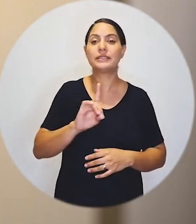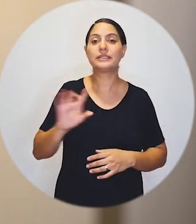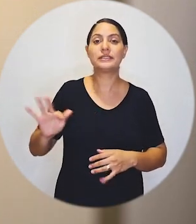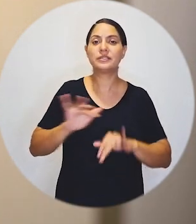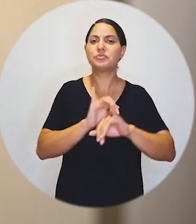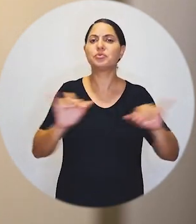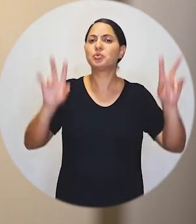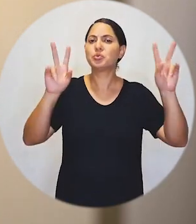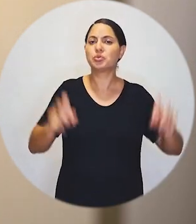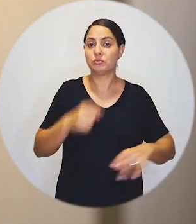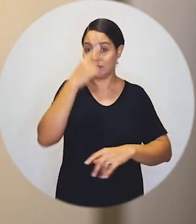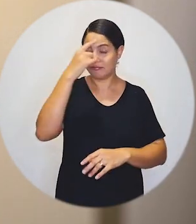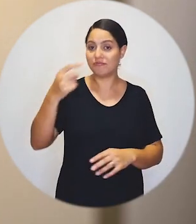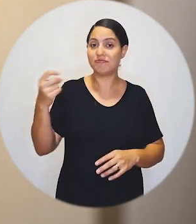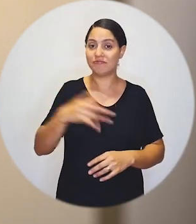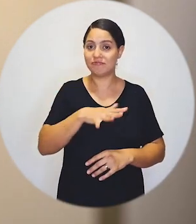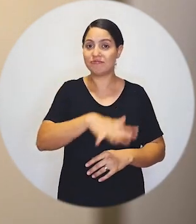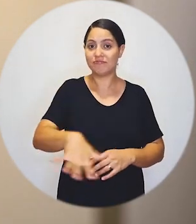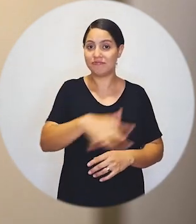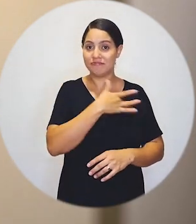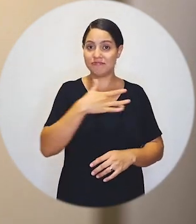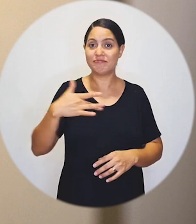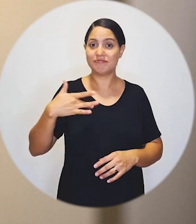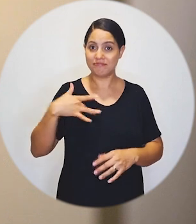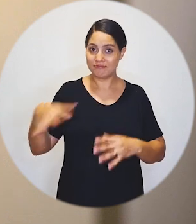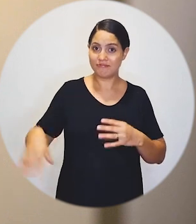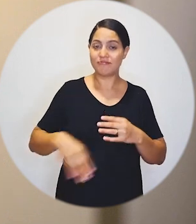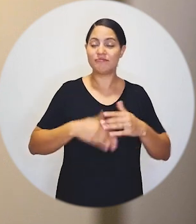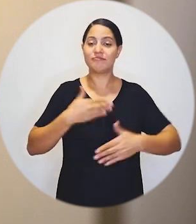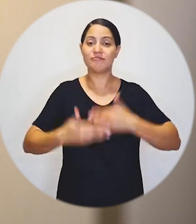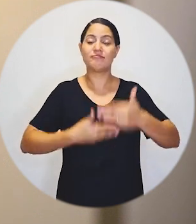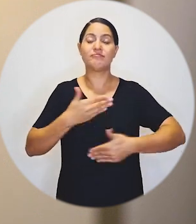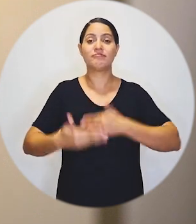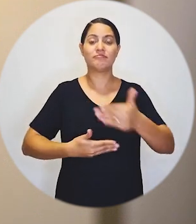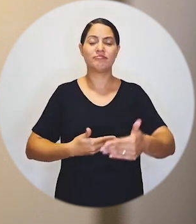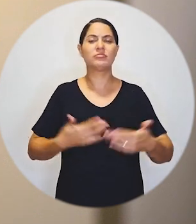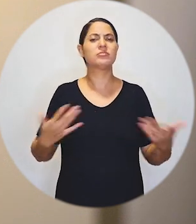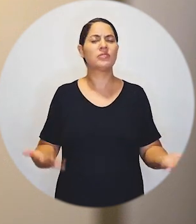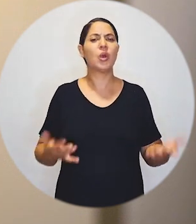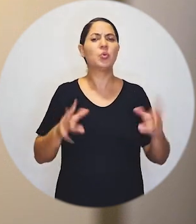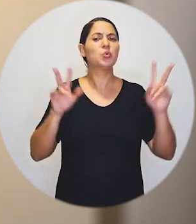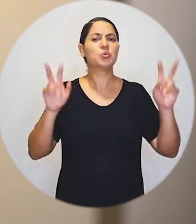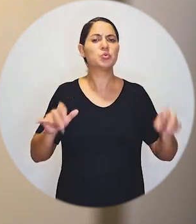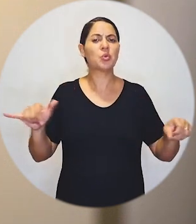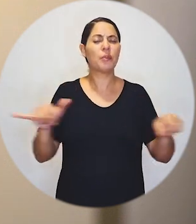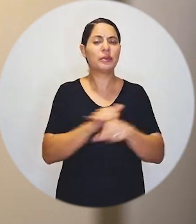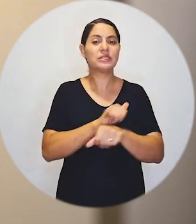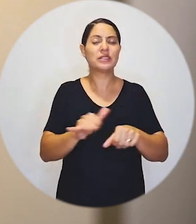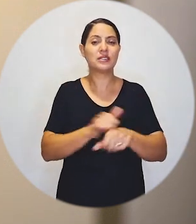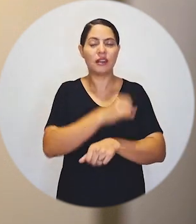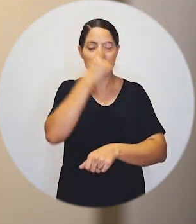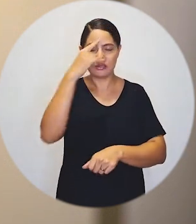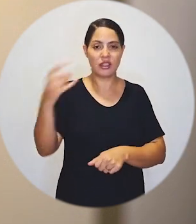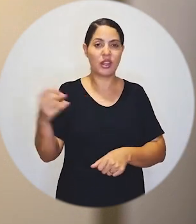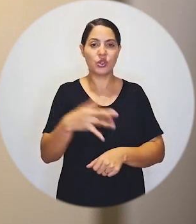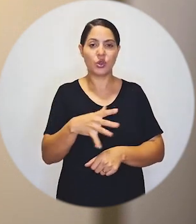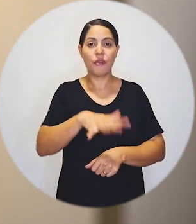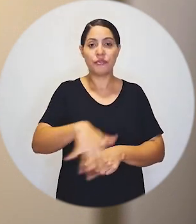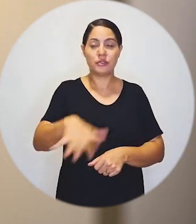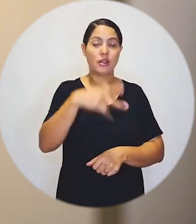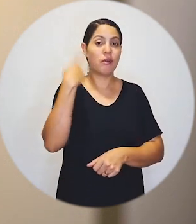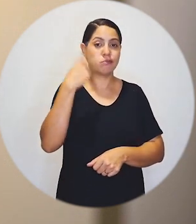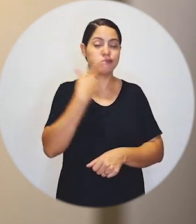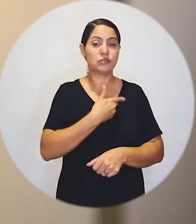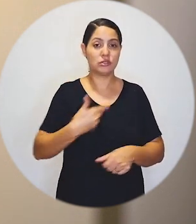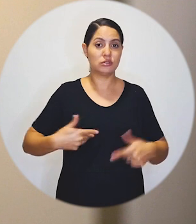palestra Inovação, Tendências e Avanços na Saúde Suplementar. O evento ressaltou a importância de estratégias